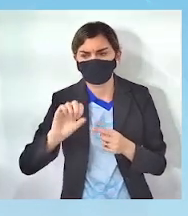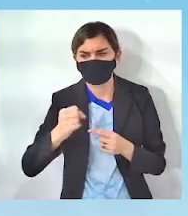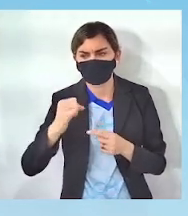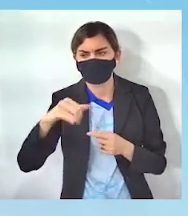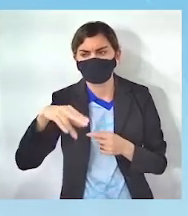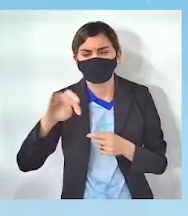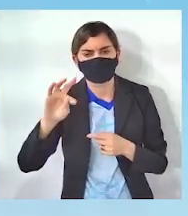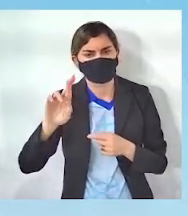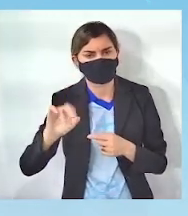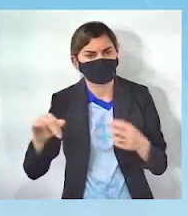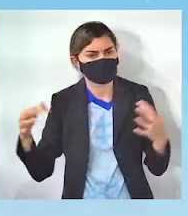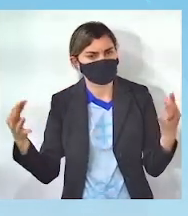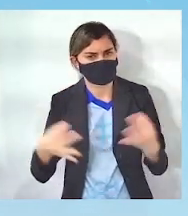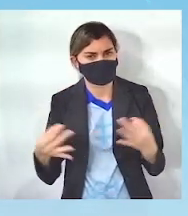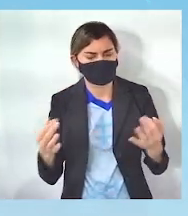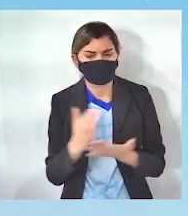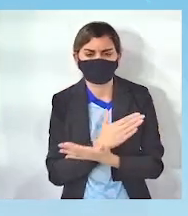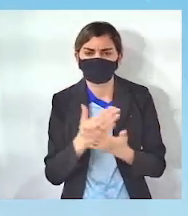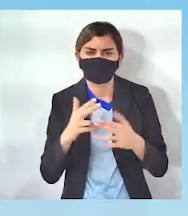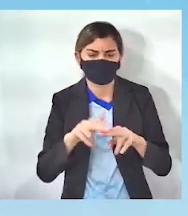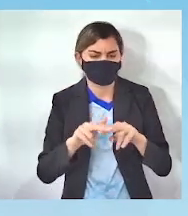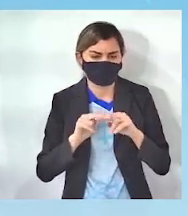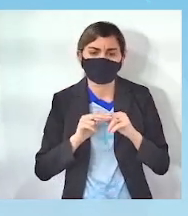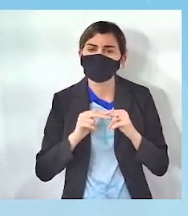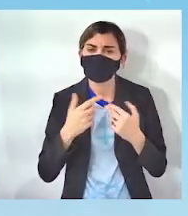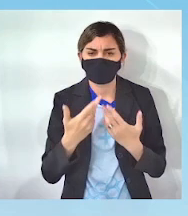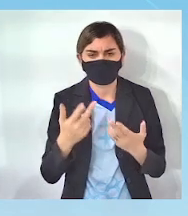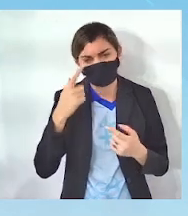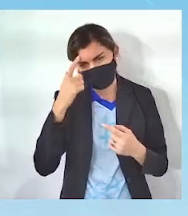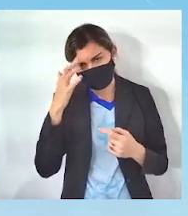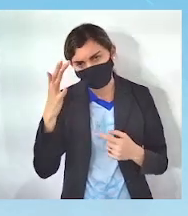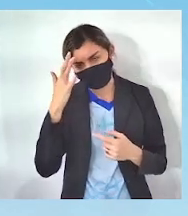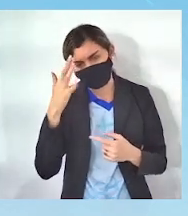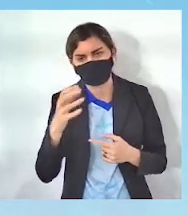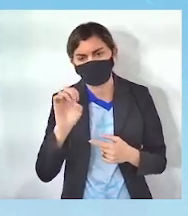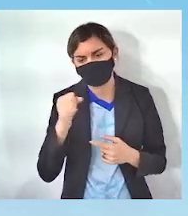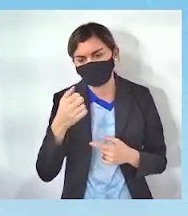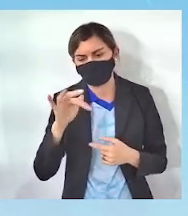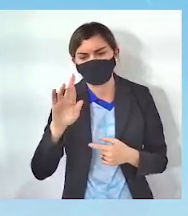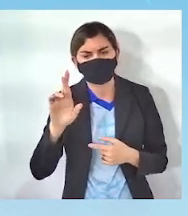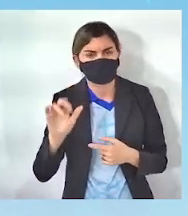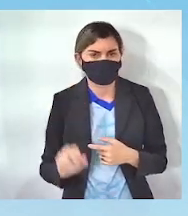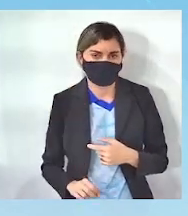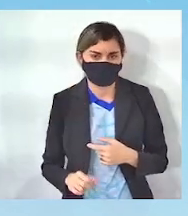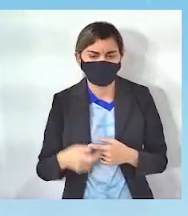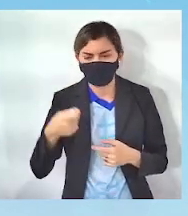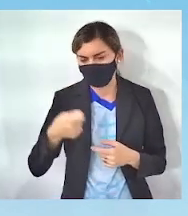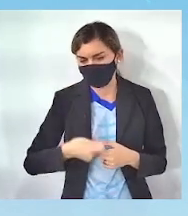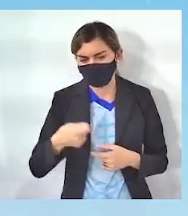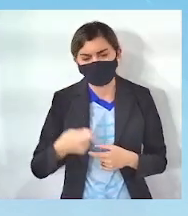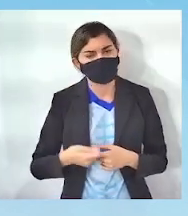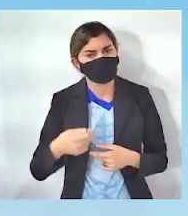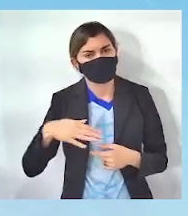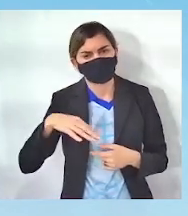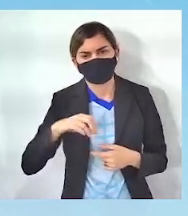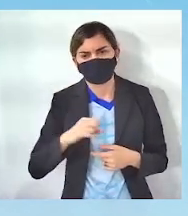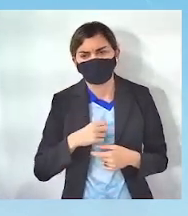questão da perfeição. Talvez por isso o Dalton tenha imaginado esférico, né? rígida e